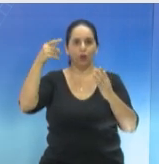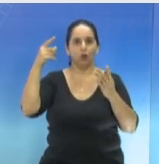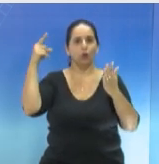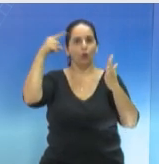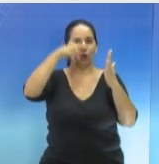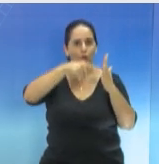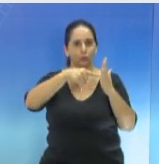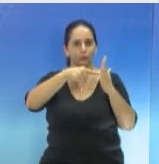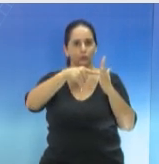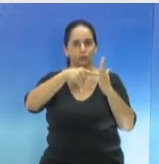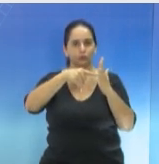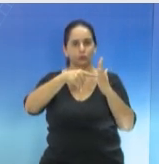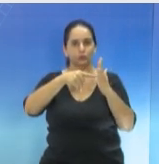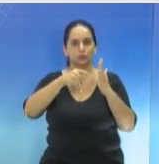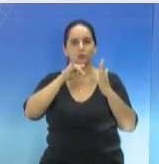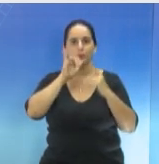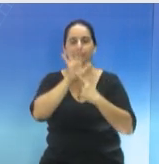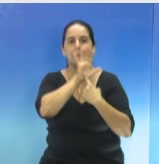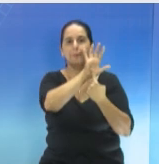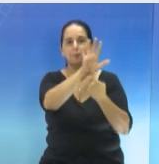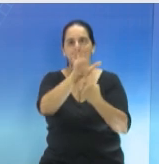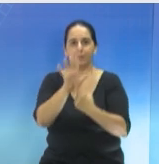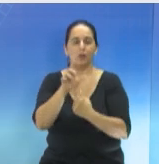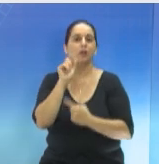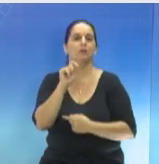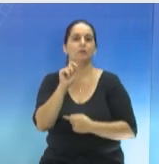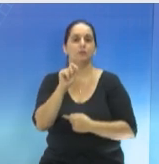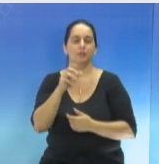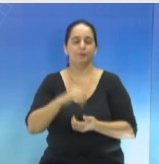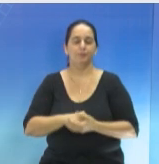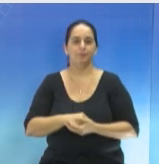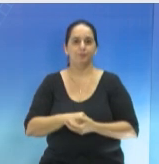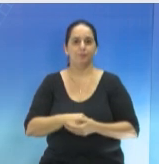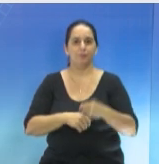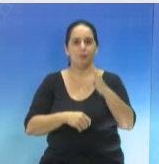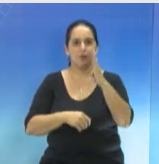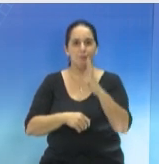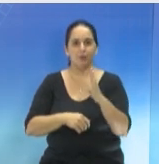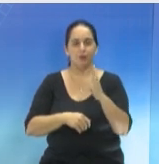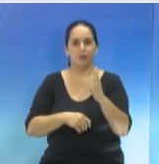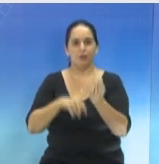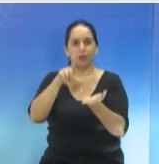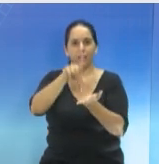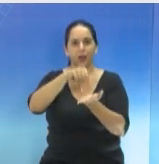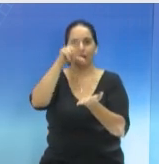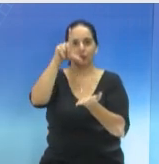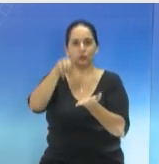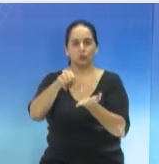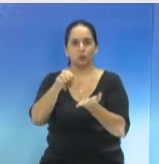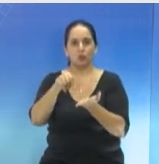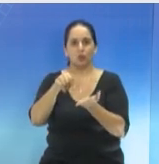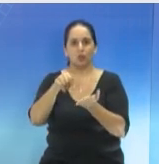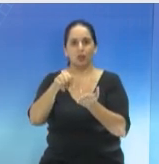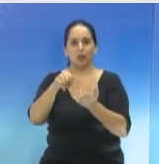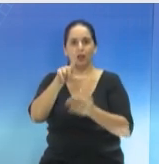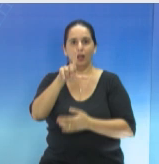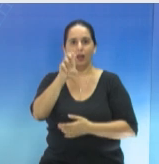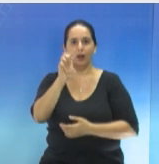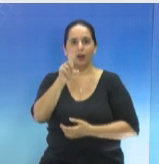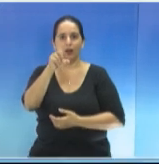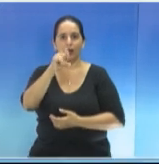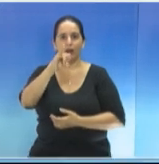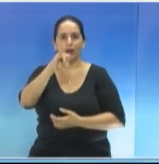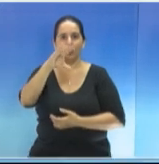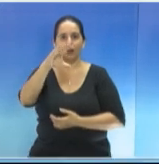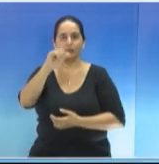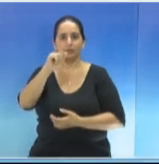evidencia se. Observa essa questão, a gente já volta nela. B. Seleção lexical. O que é uma seleção